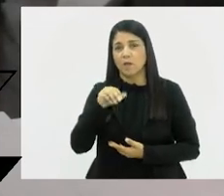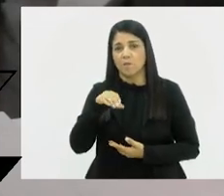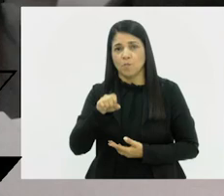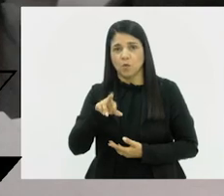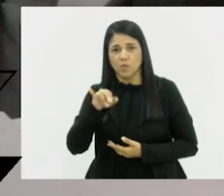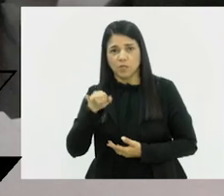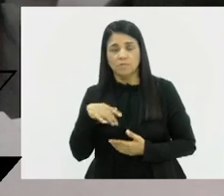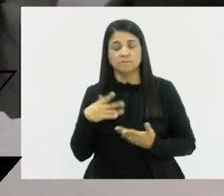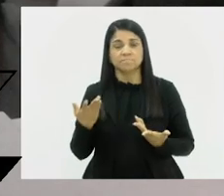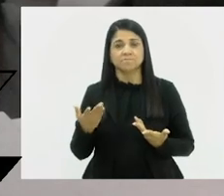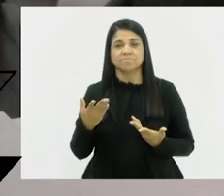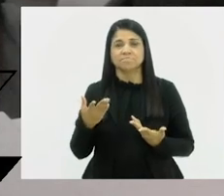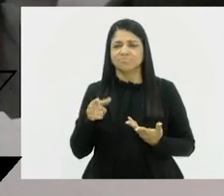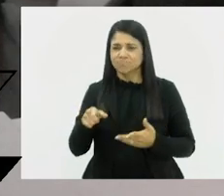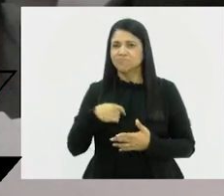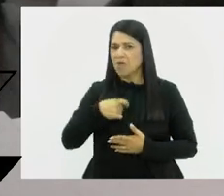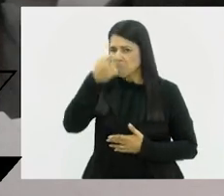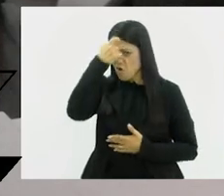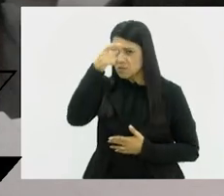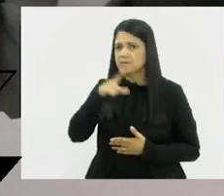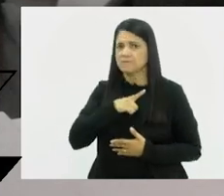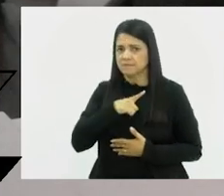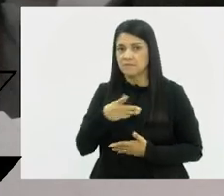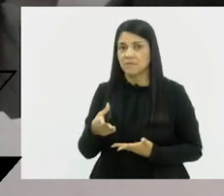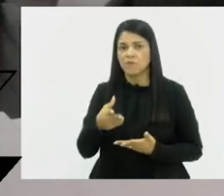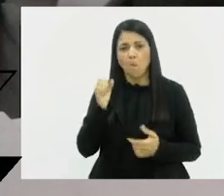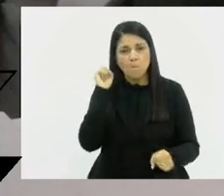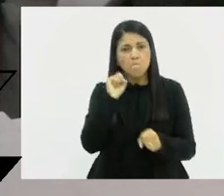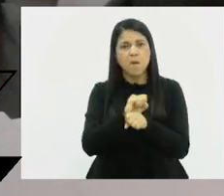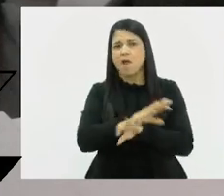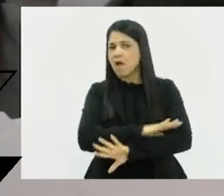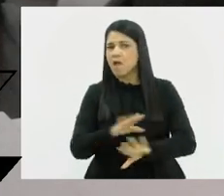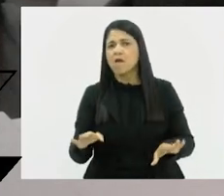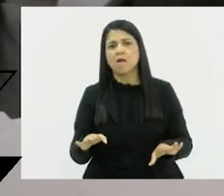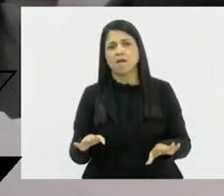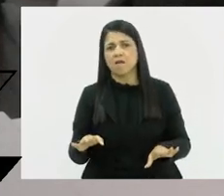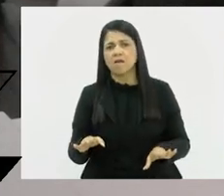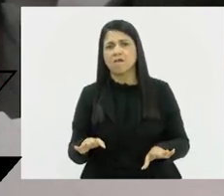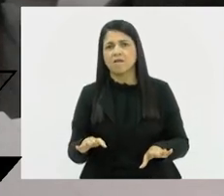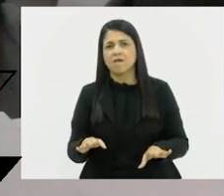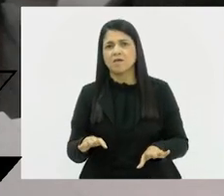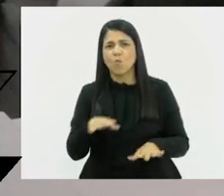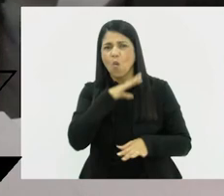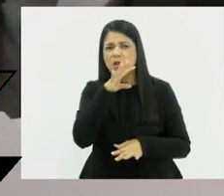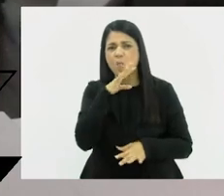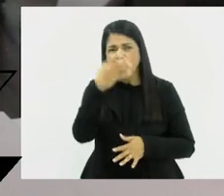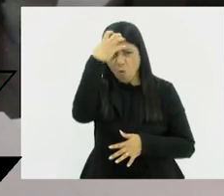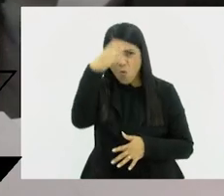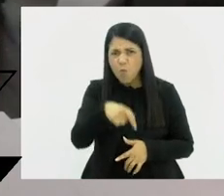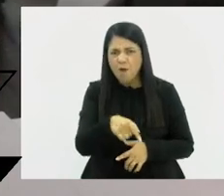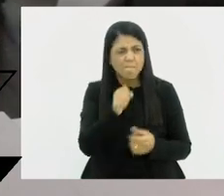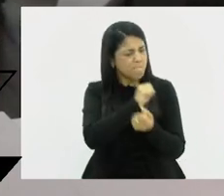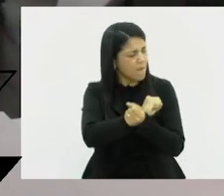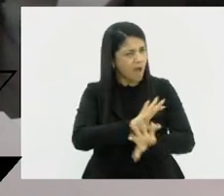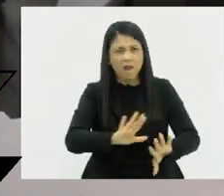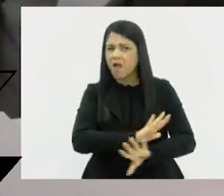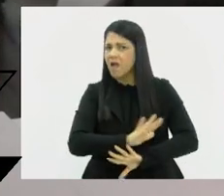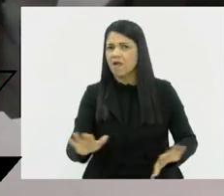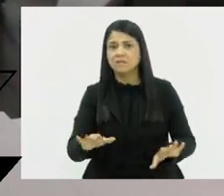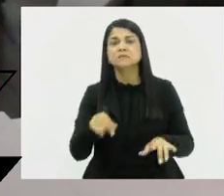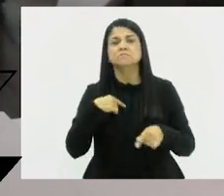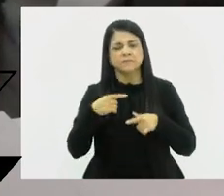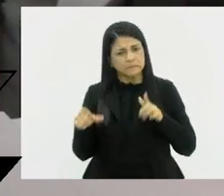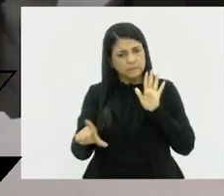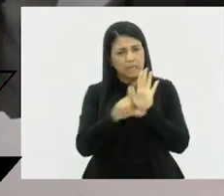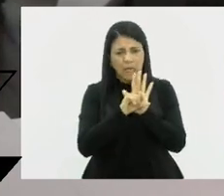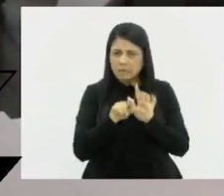por sua eloquência. Vamos parar com essa história de a gente querer dizer que o animal é o culpado. Nós temos que ter legislação eficaz,